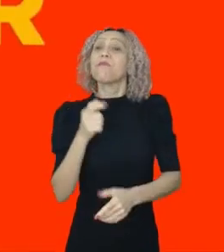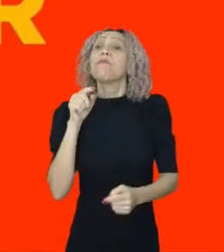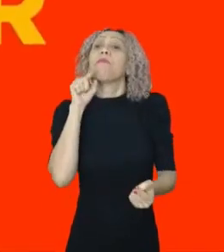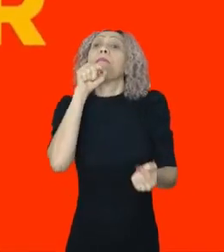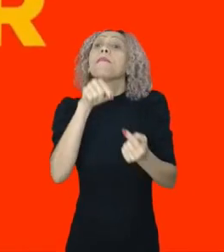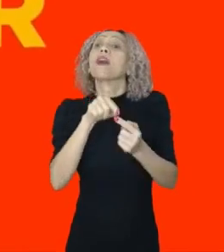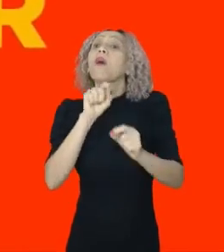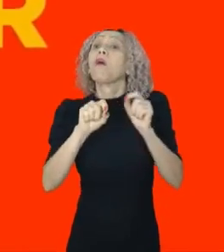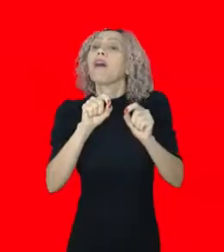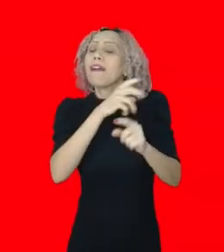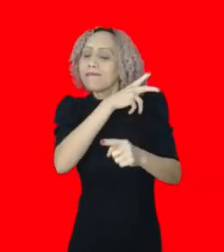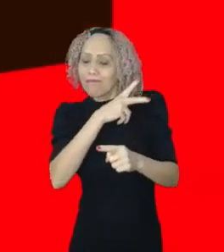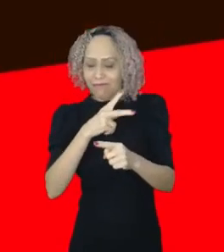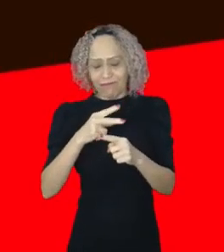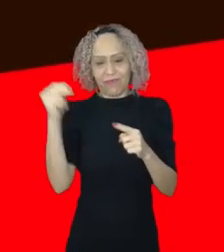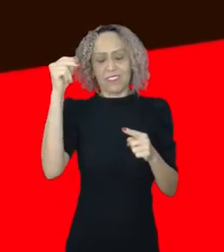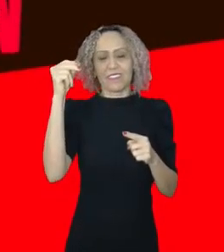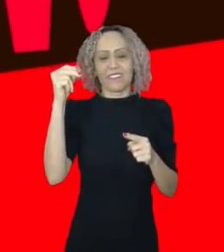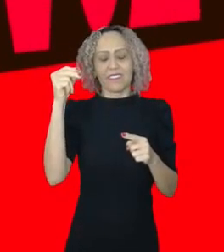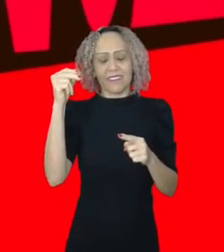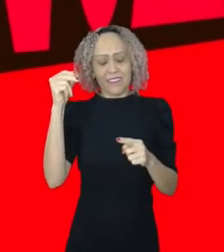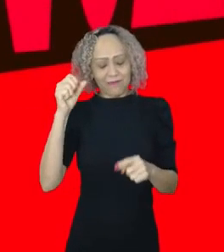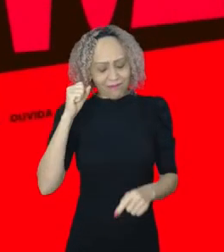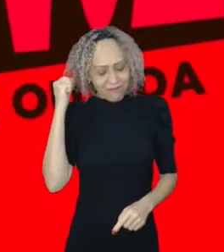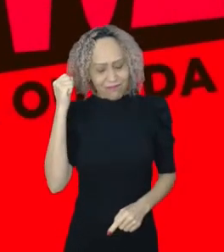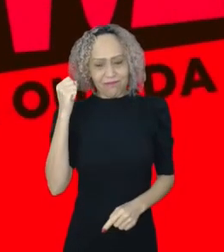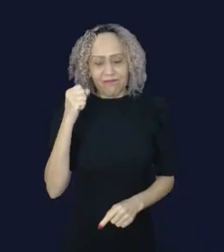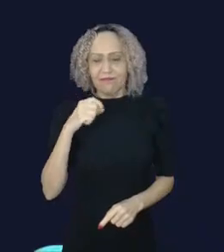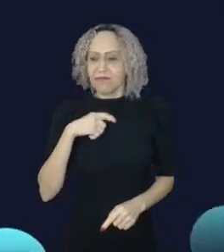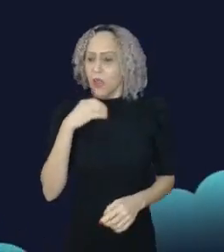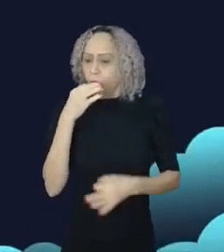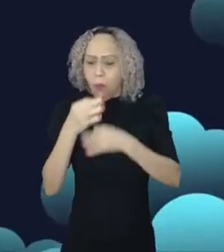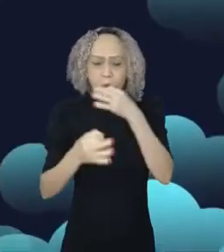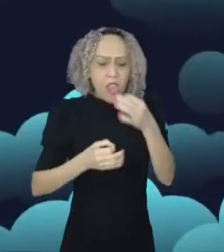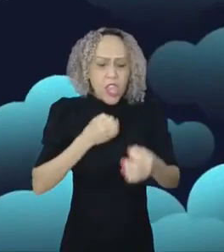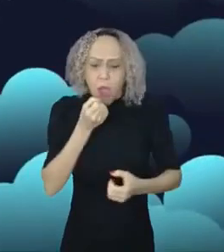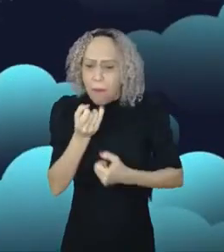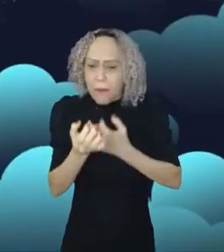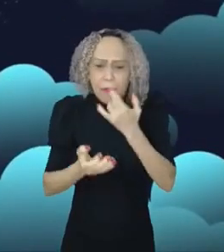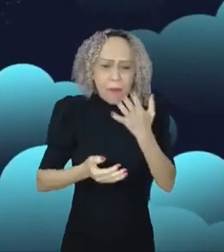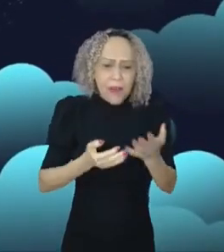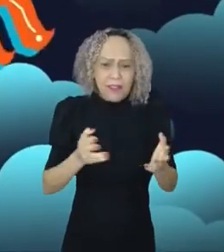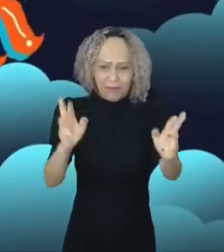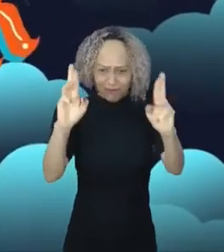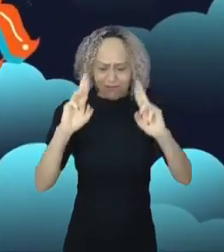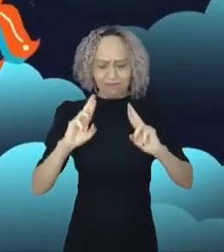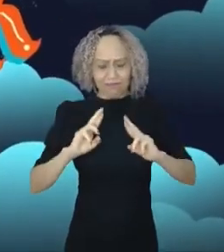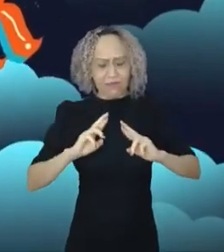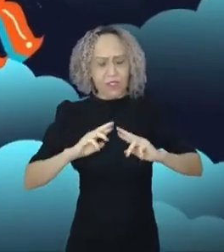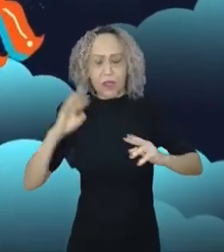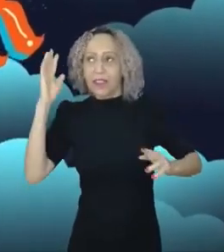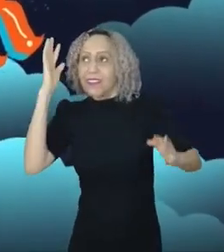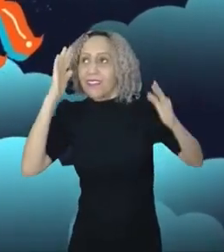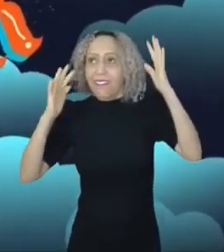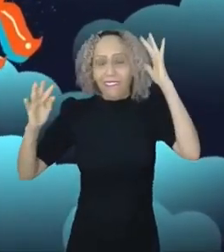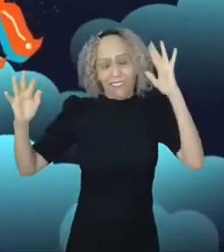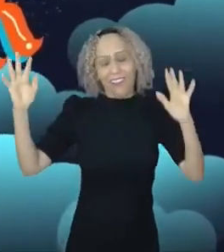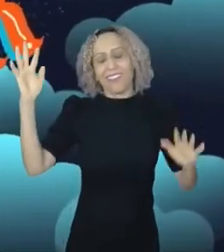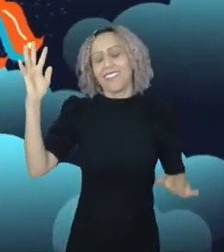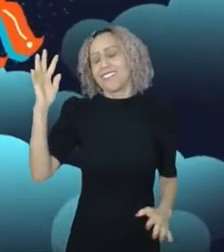batalhando pra vencer. Tenho voz pra ser ouvida, tenho sonhos pra